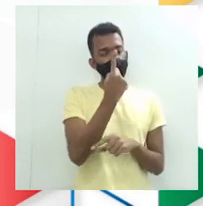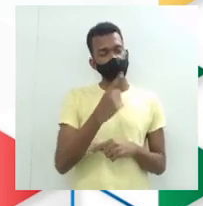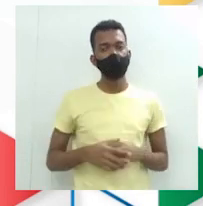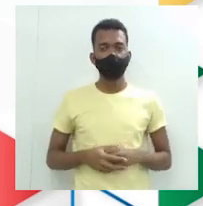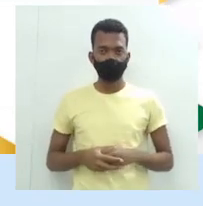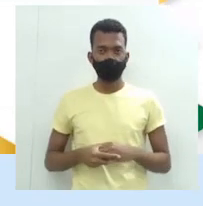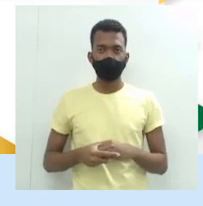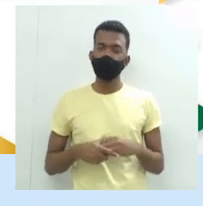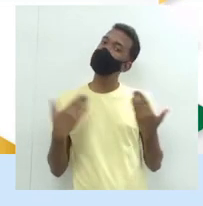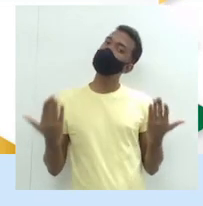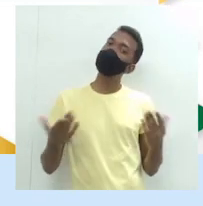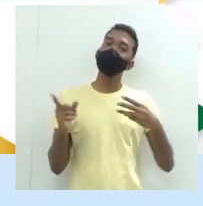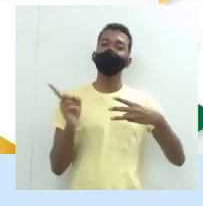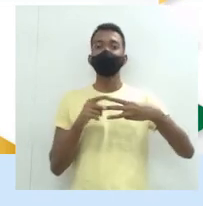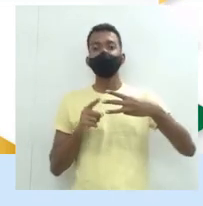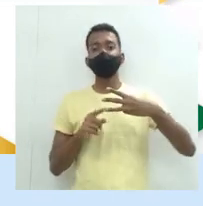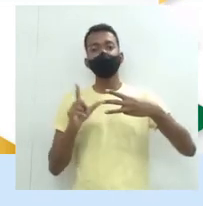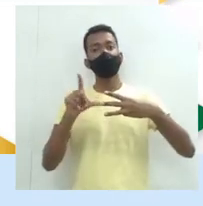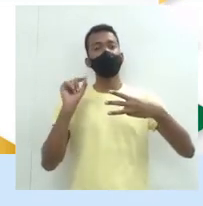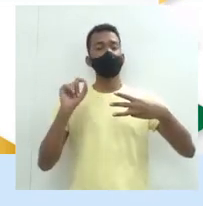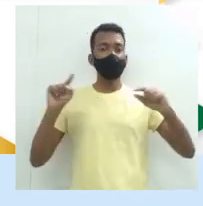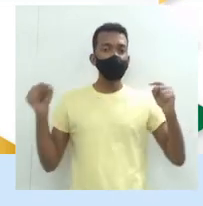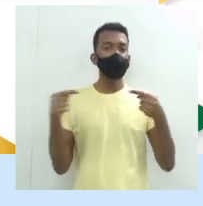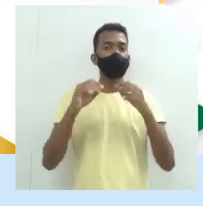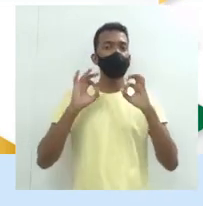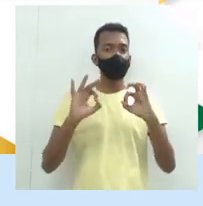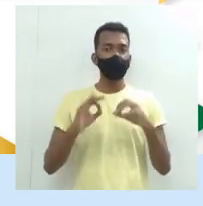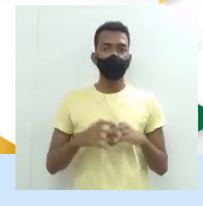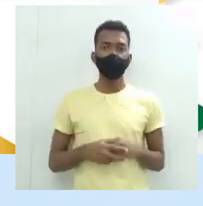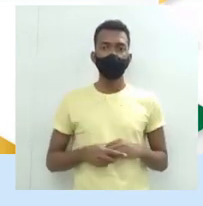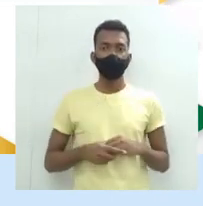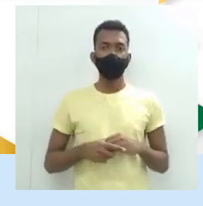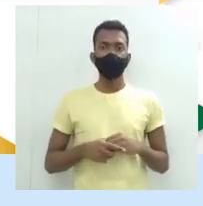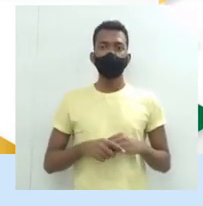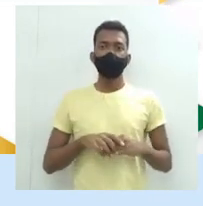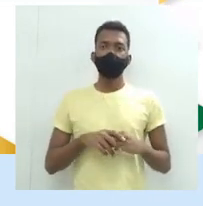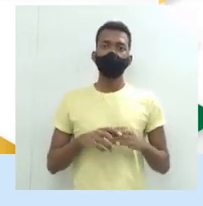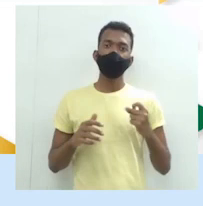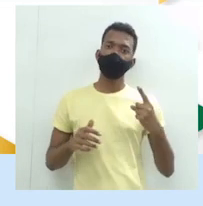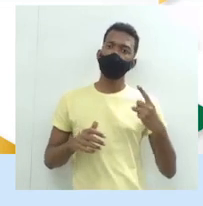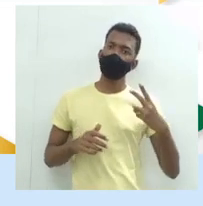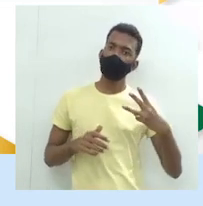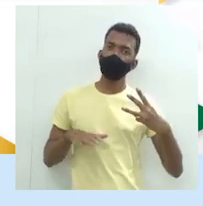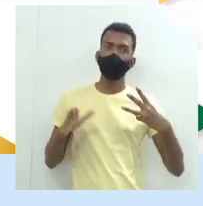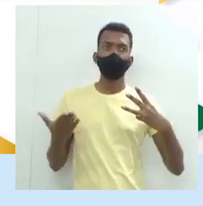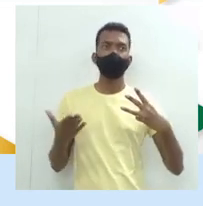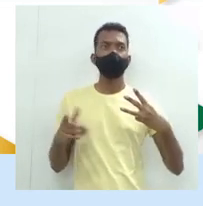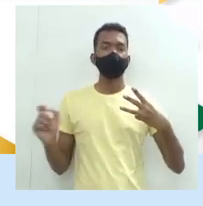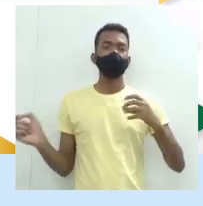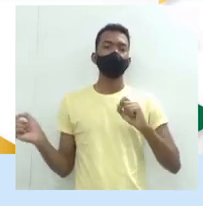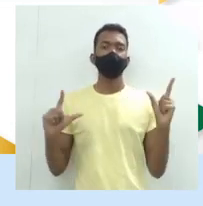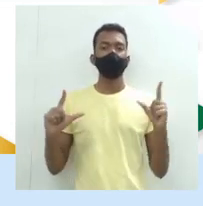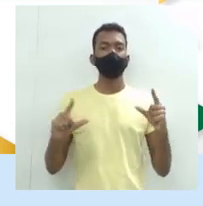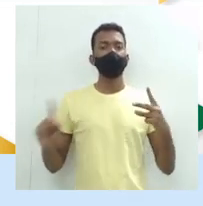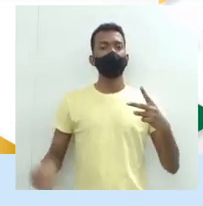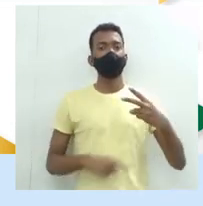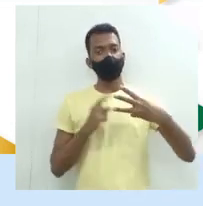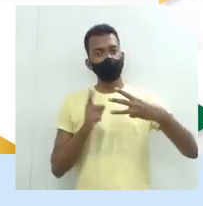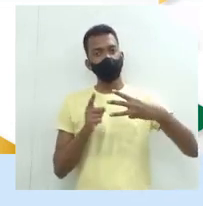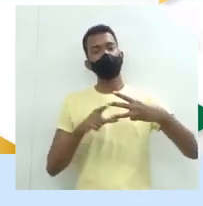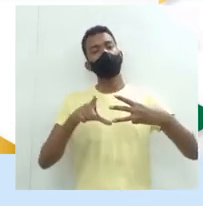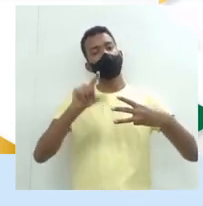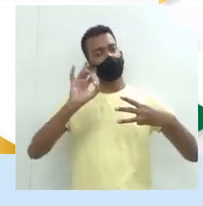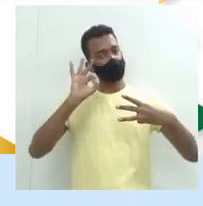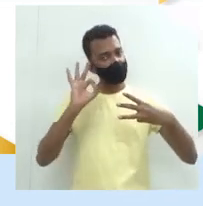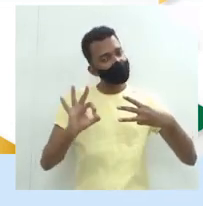ajuda. Qual que seria aí o mais adequado? Here we go. 1, 2, 3, pass. Vamos lá. Number 2